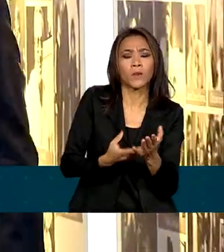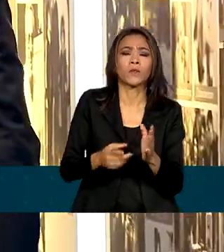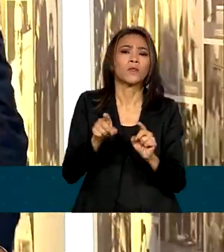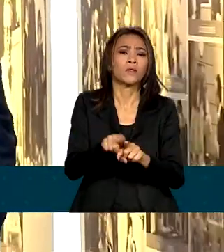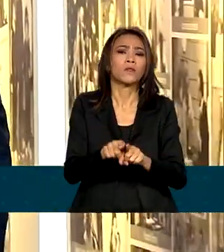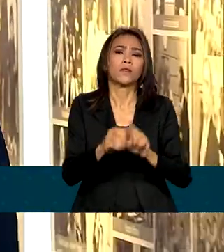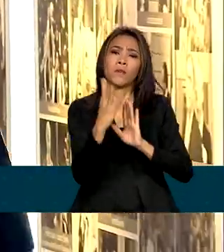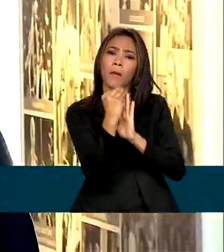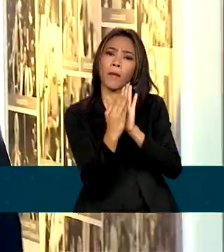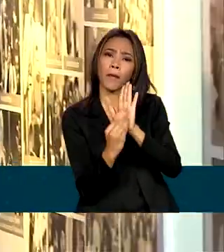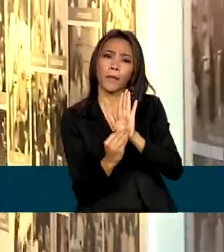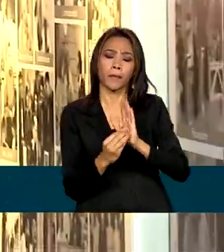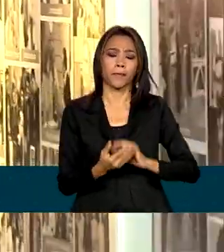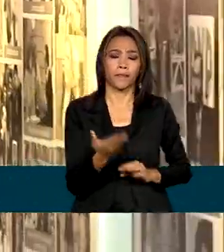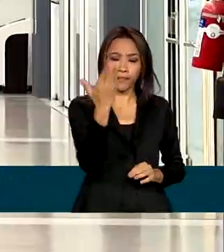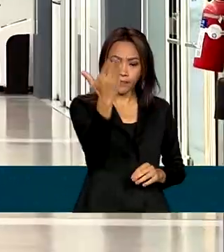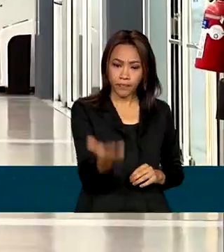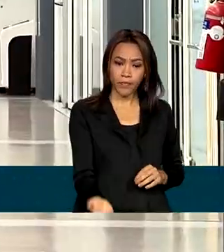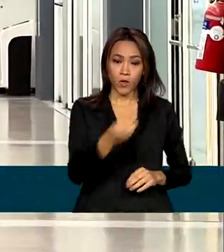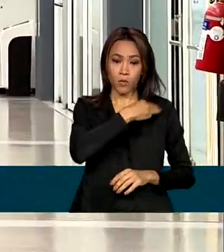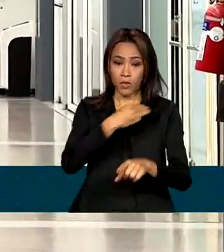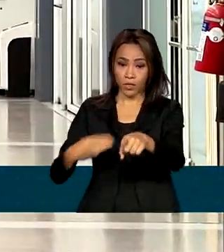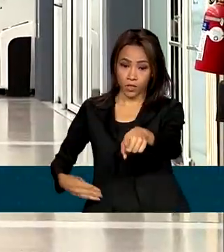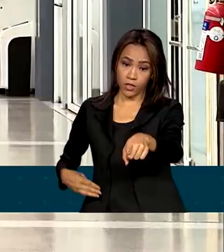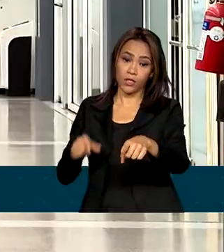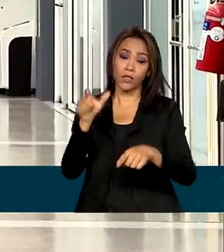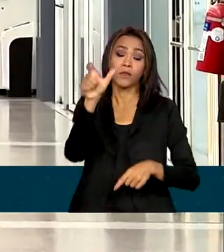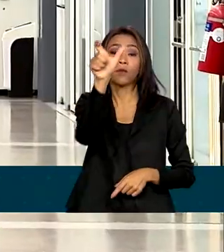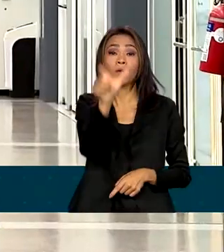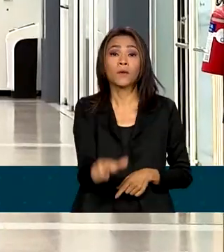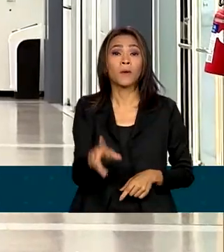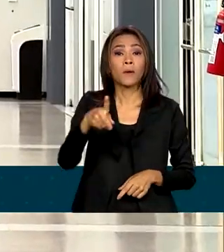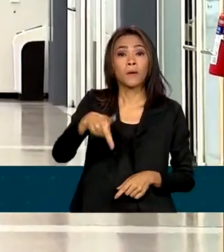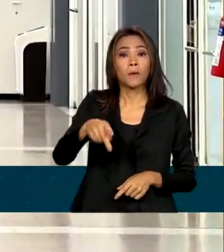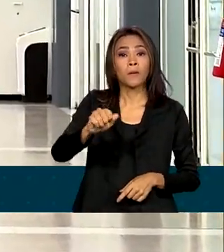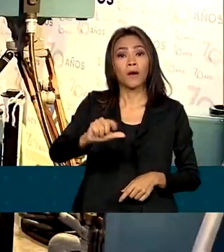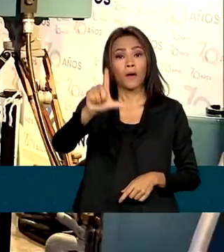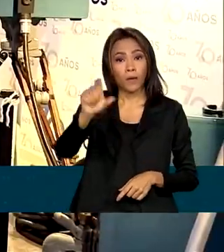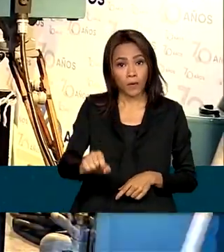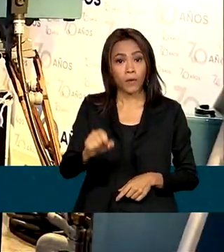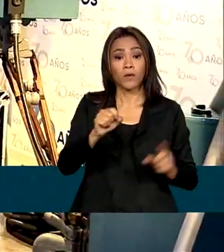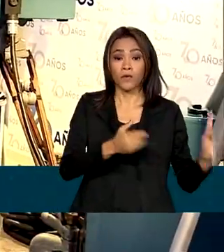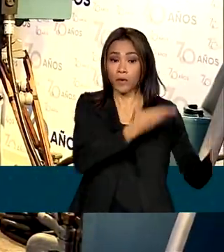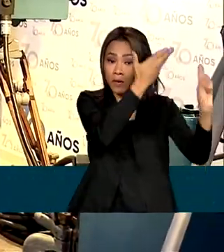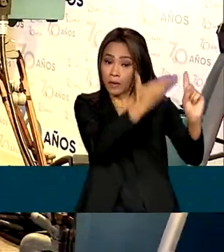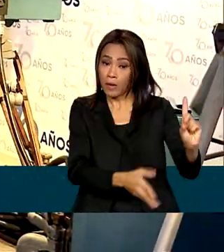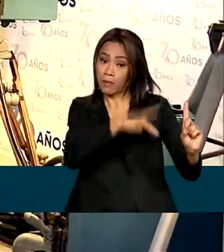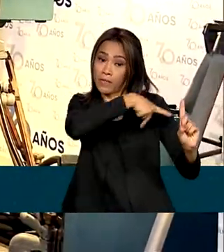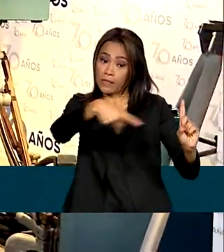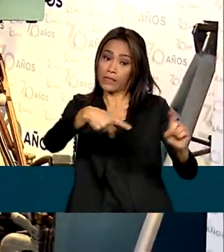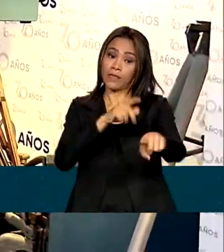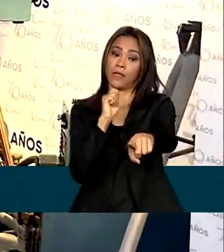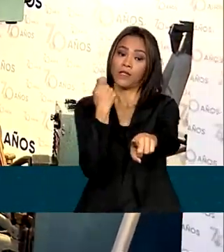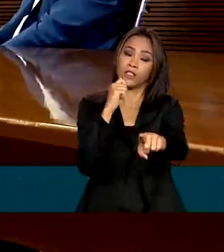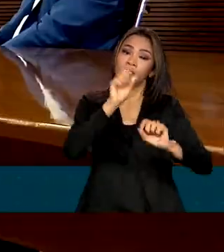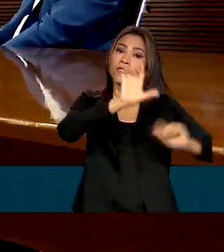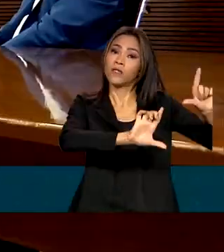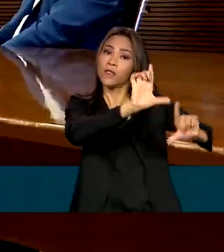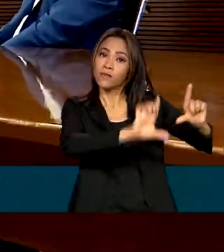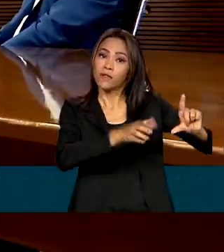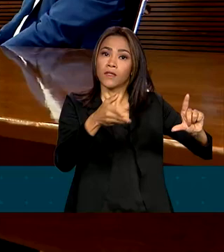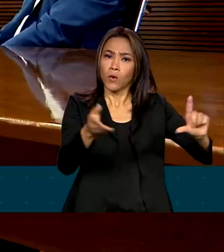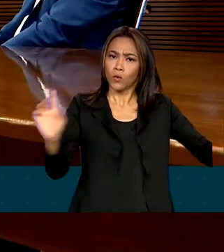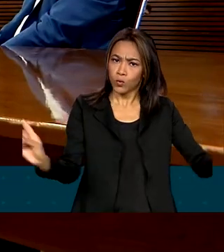O ministro Paulo Pimenta foi recebido pela presidenta da TV Pública Argentina. Juntos percorreram parte das instalações